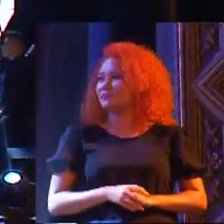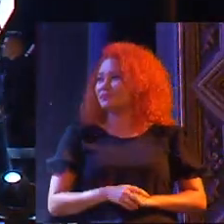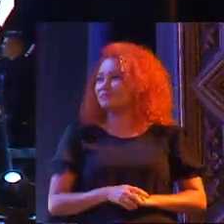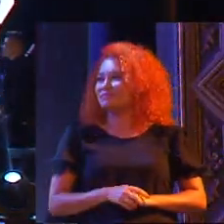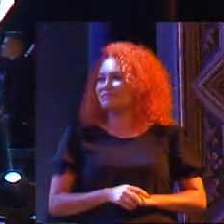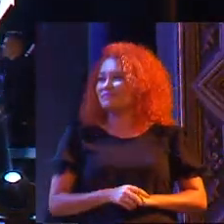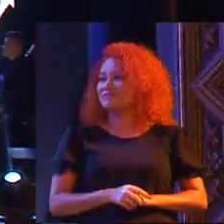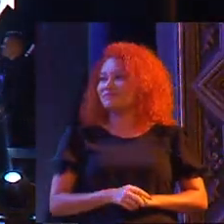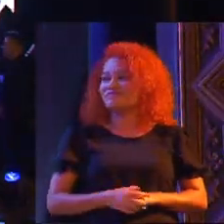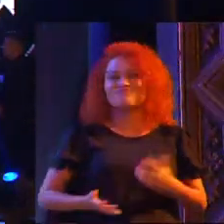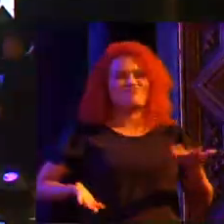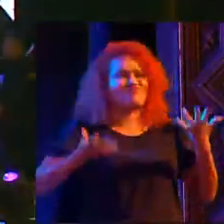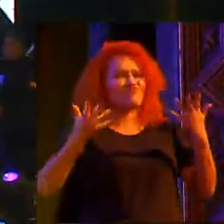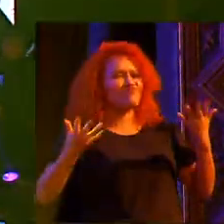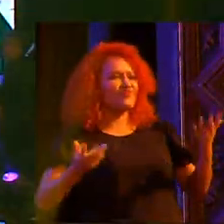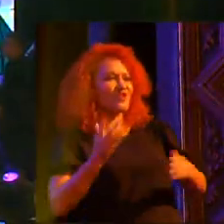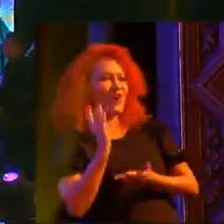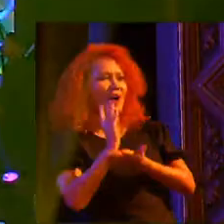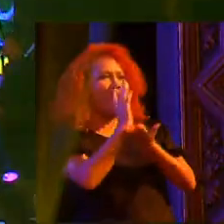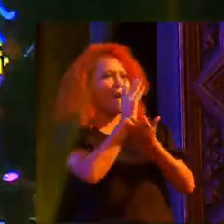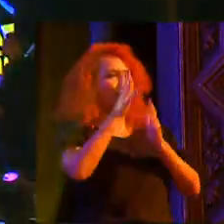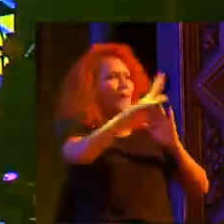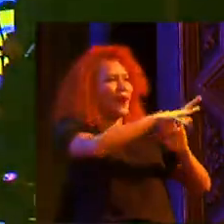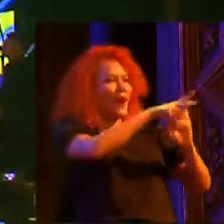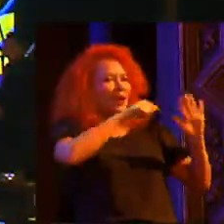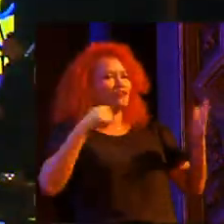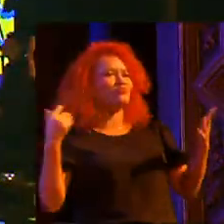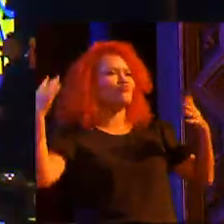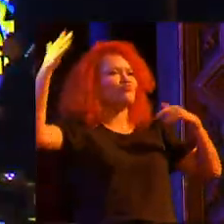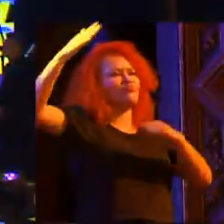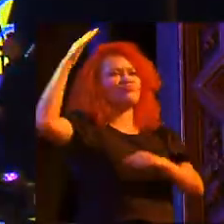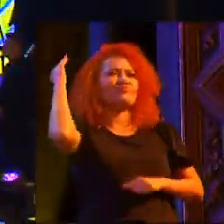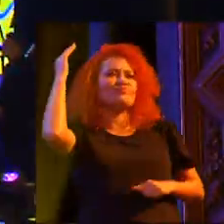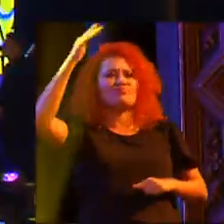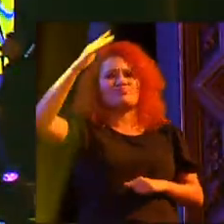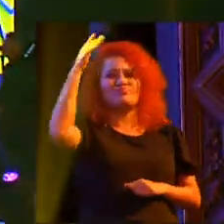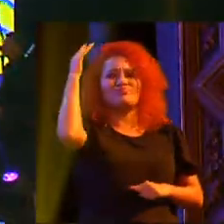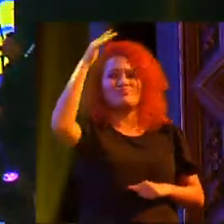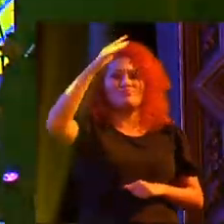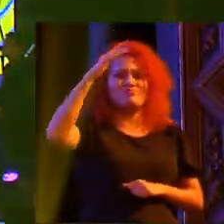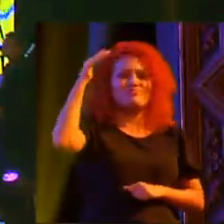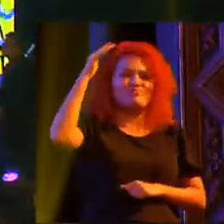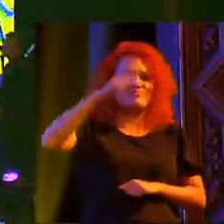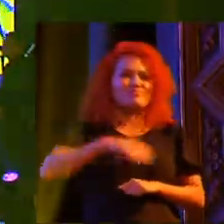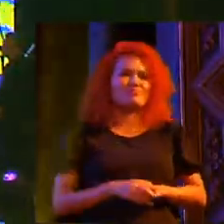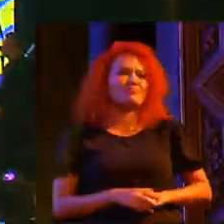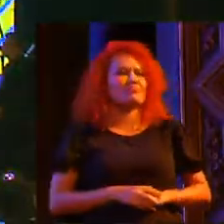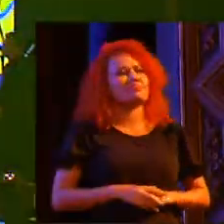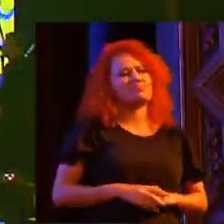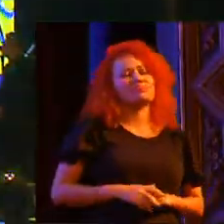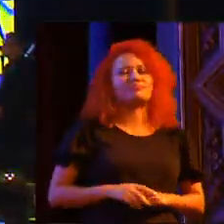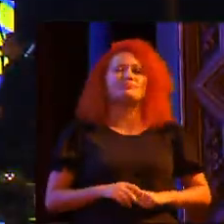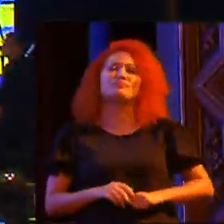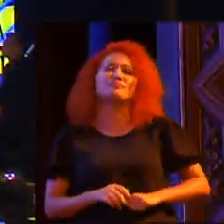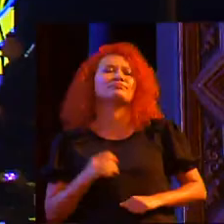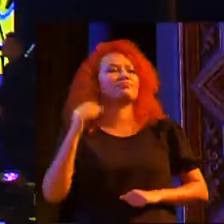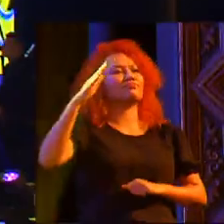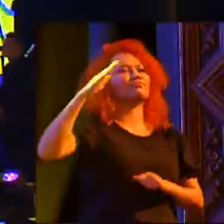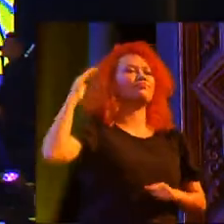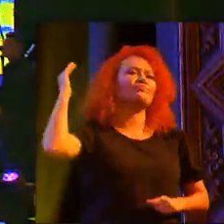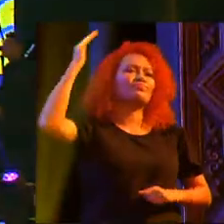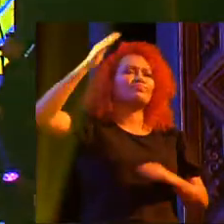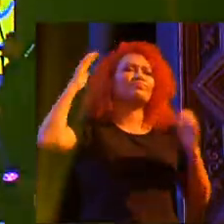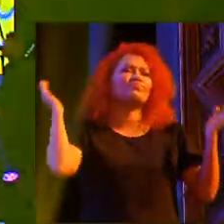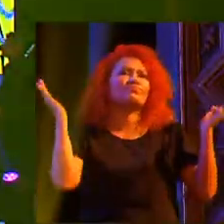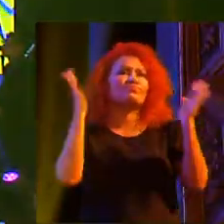Alô, Prêmio Amazônia! Joga a mão pra cima e o love tá aqui, vamos agitar! Joga na palma